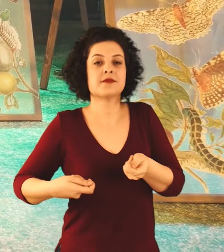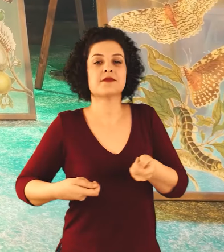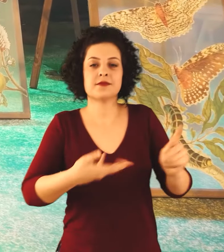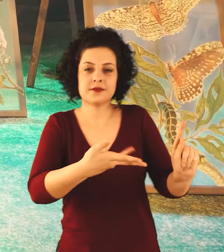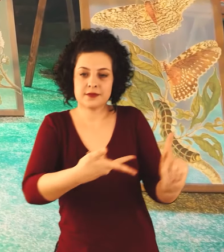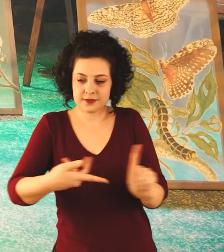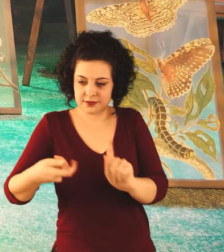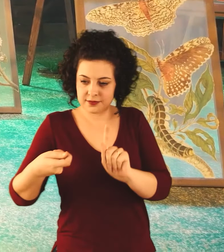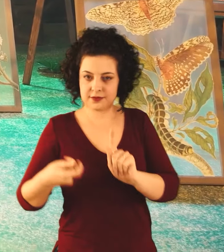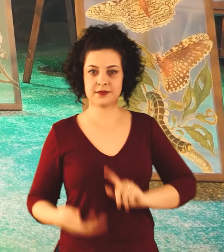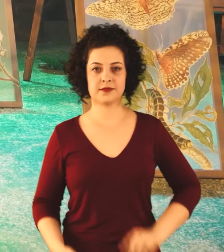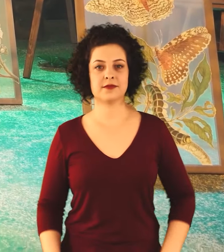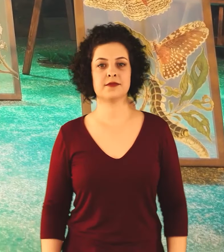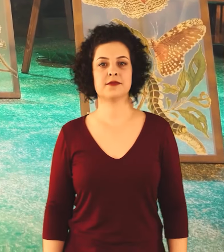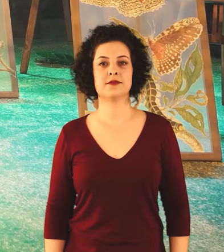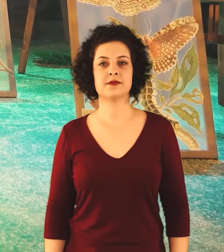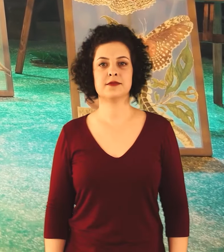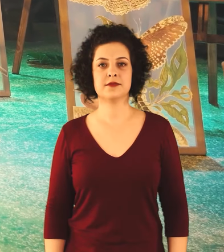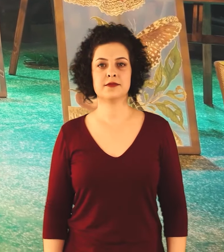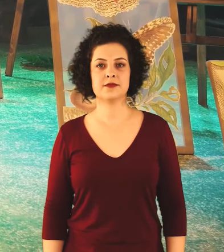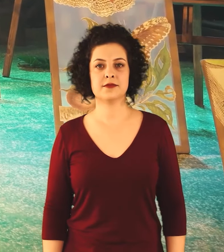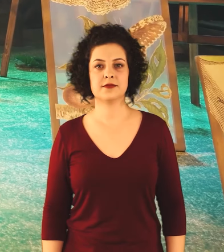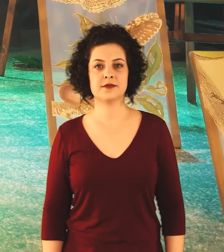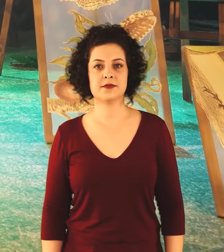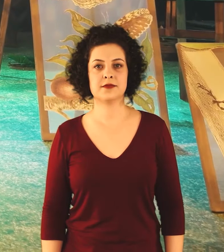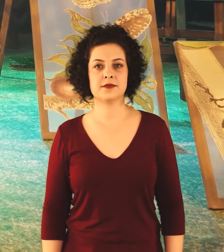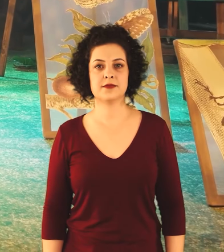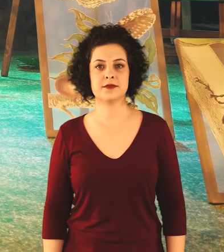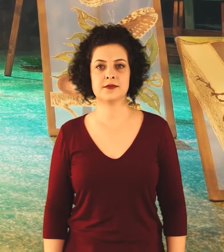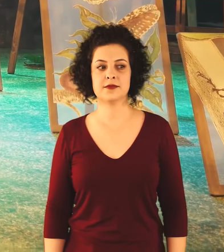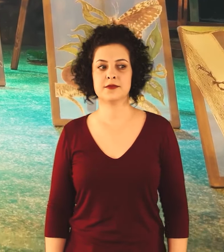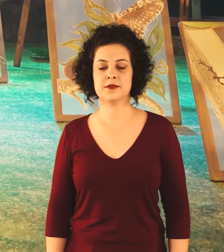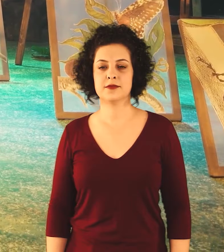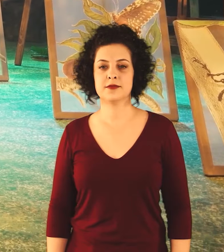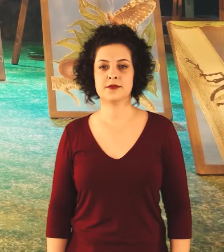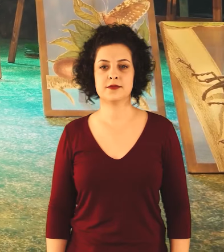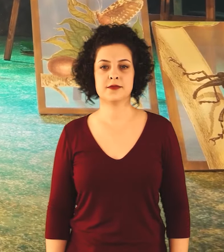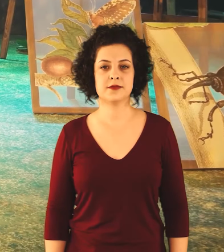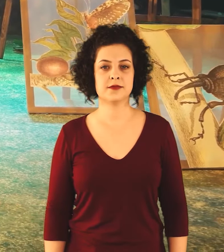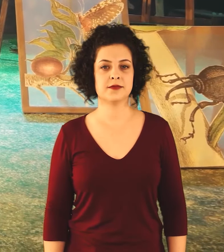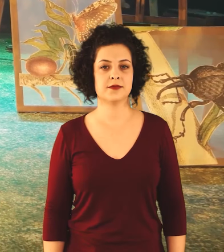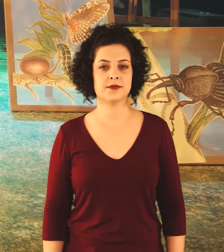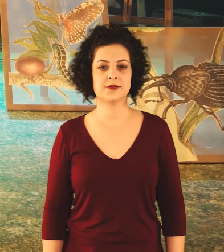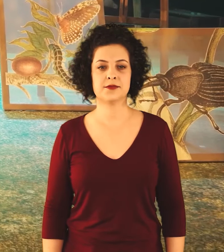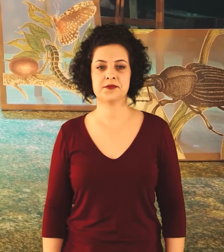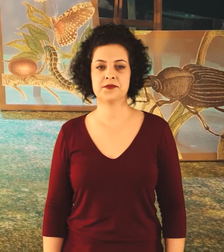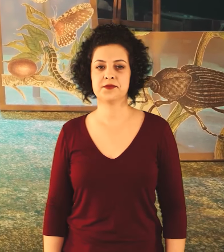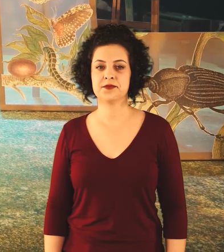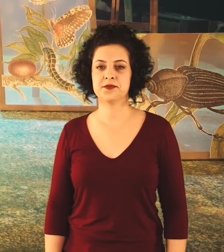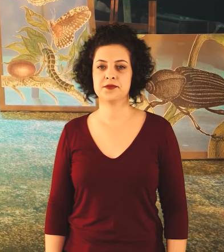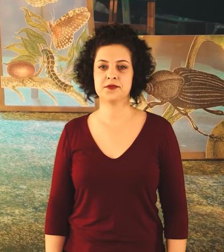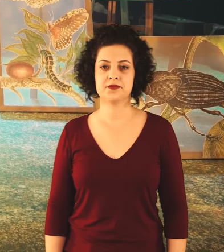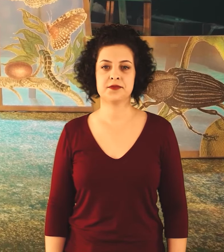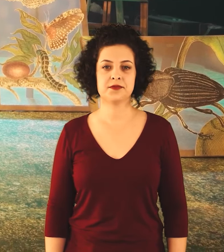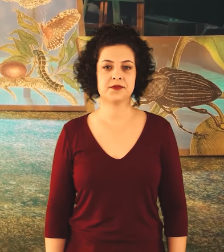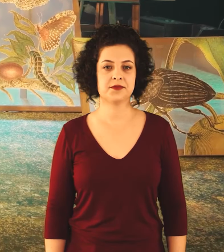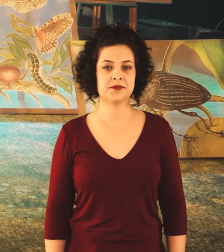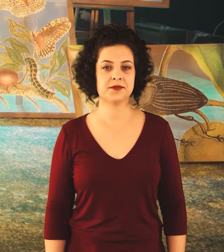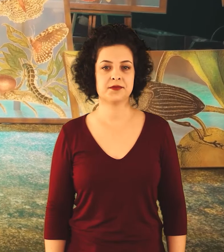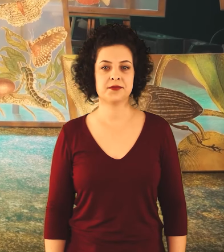narradoras movimentam os braços como se fossem galhos de árvores. Maria põe a mão e brilho sobre o coração